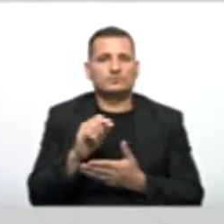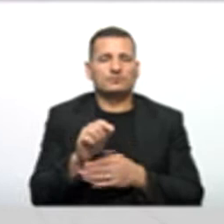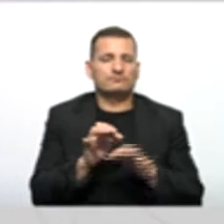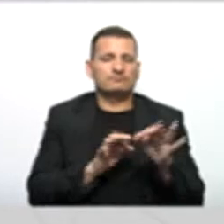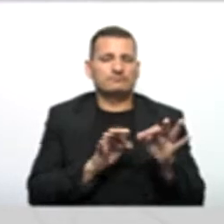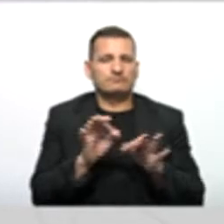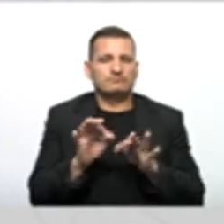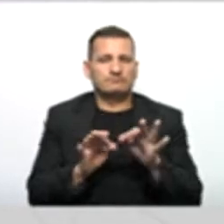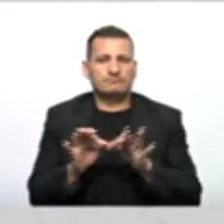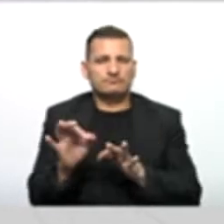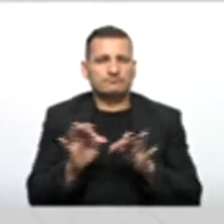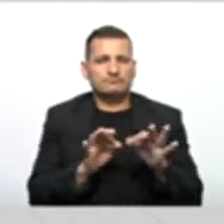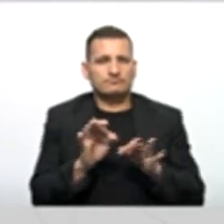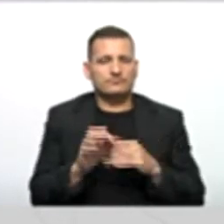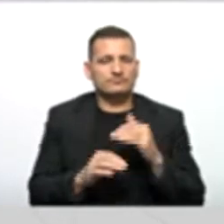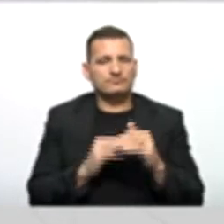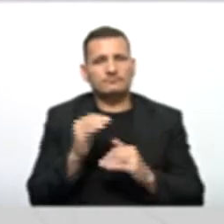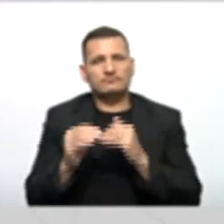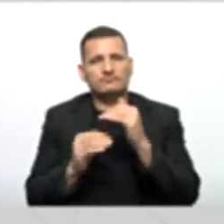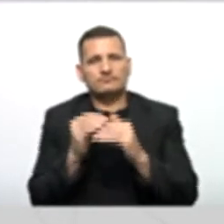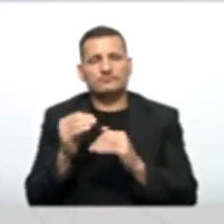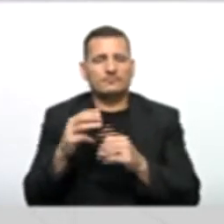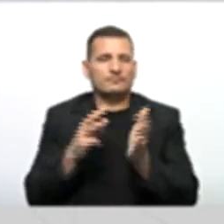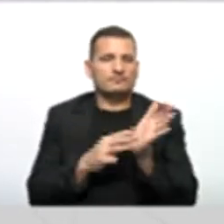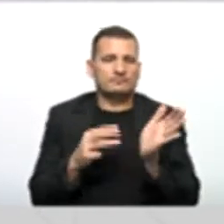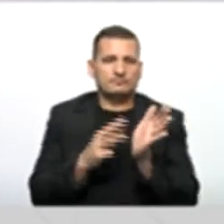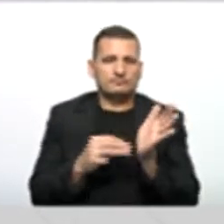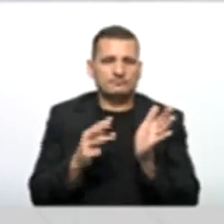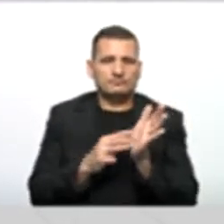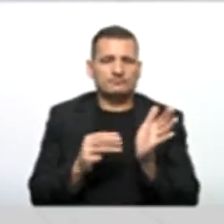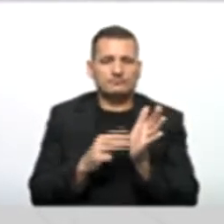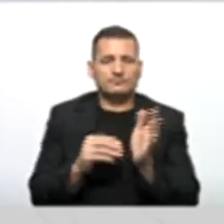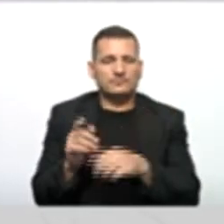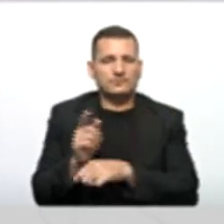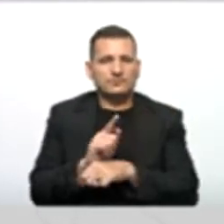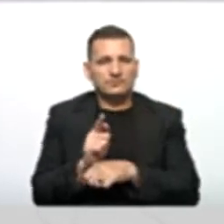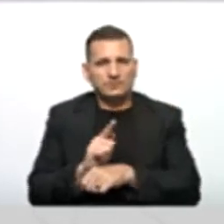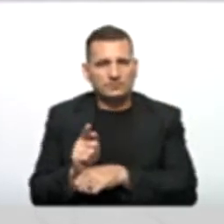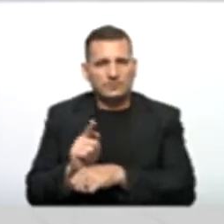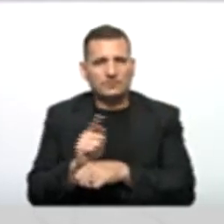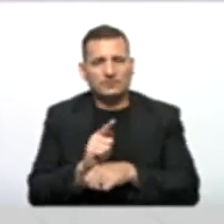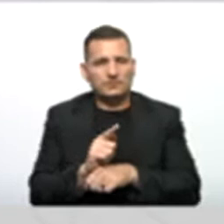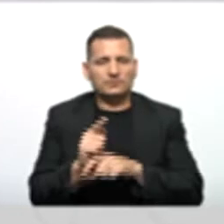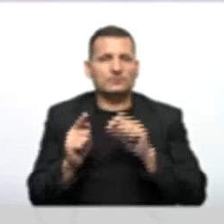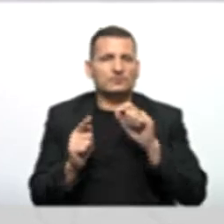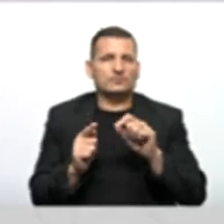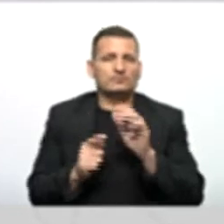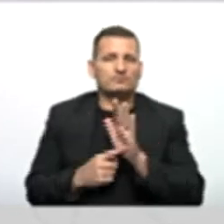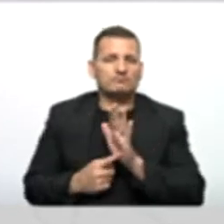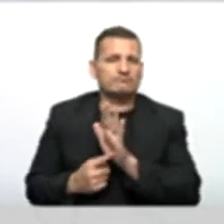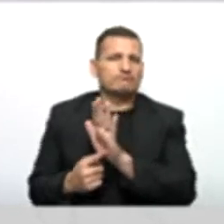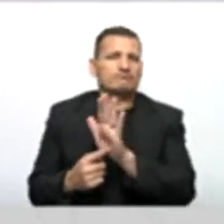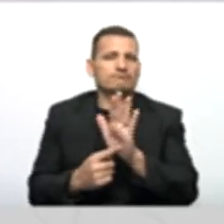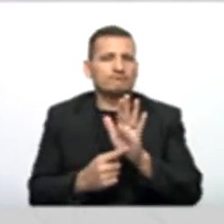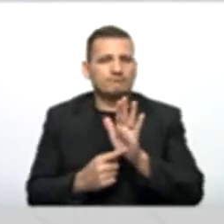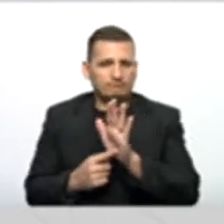uma metodologia de gerenciamento para servir aos interesses das mais diversas empresas, da